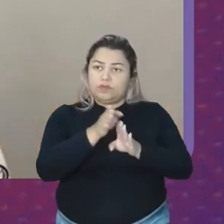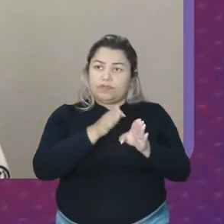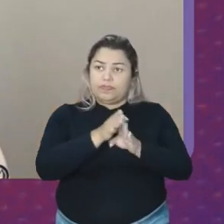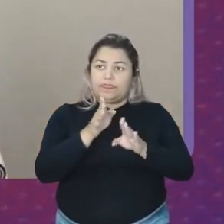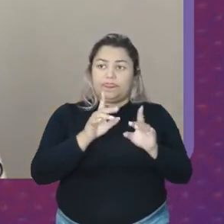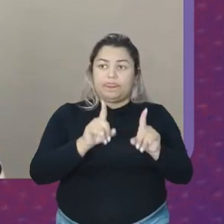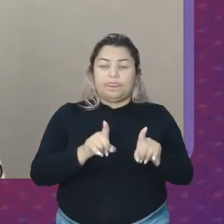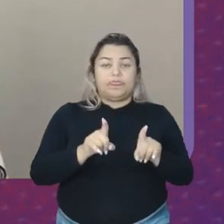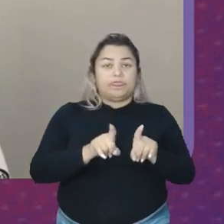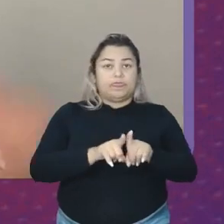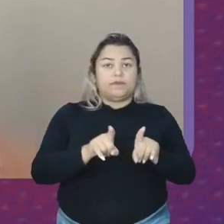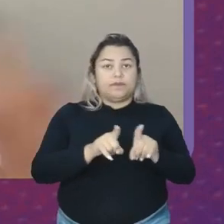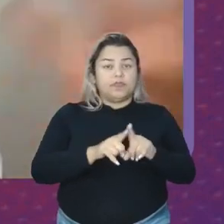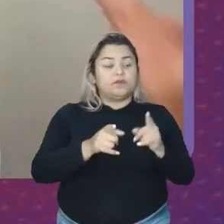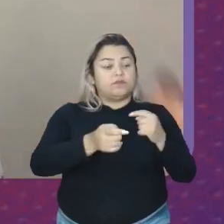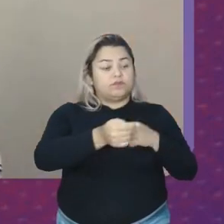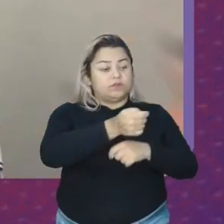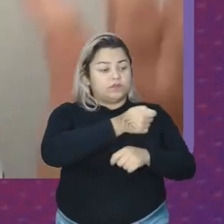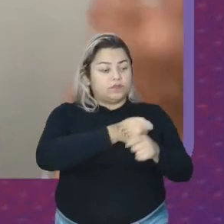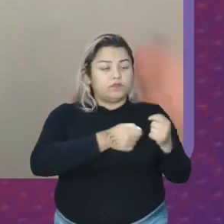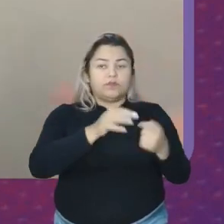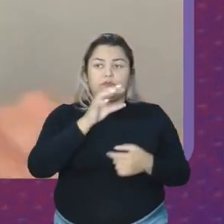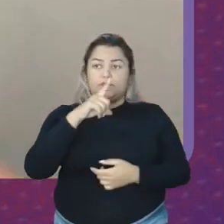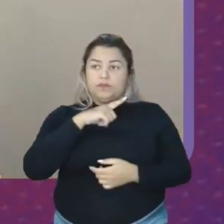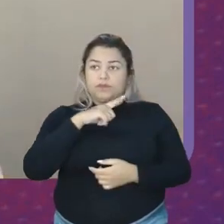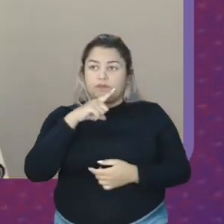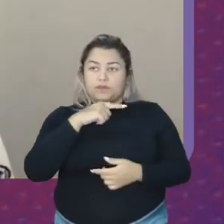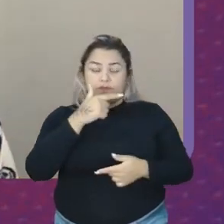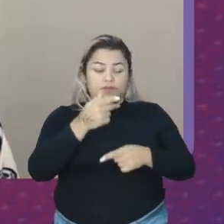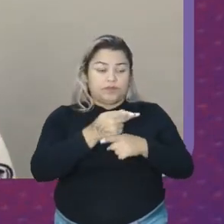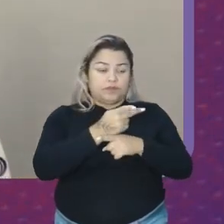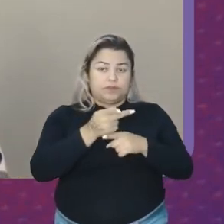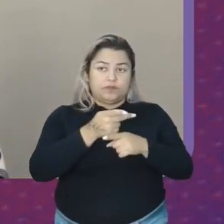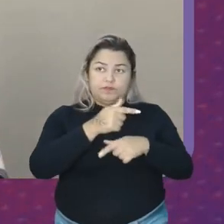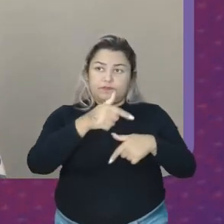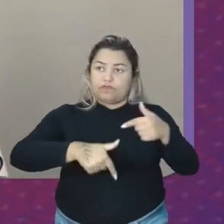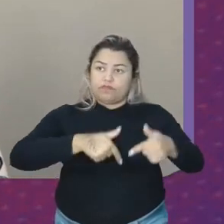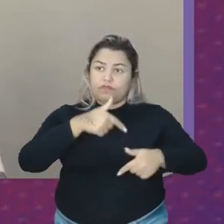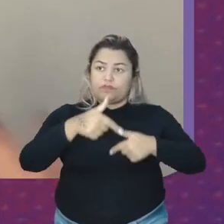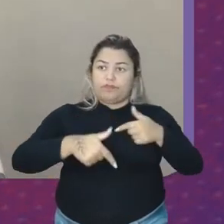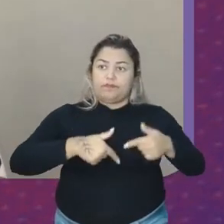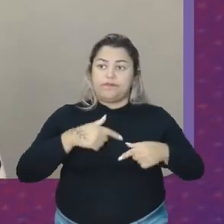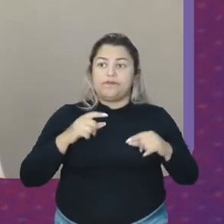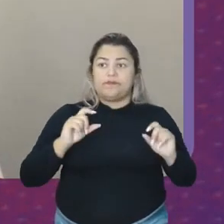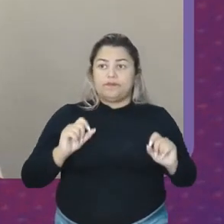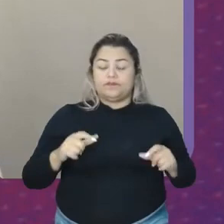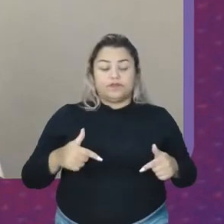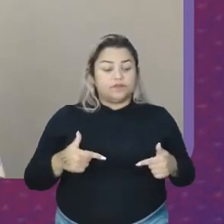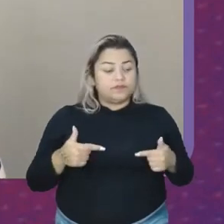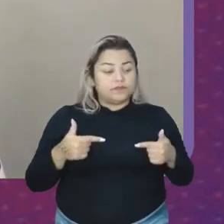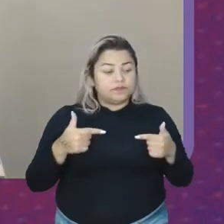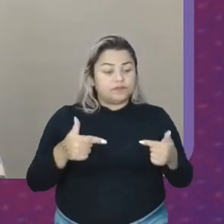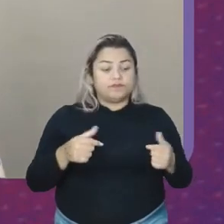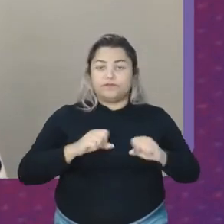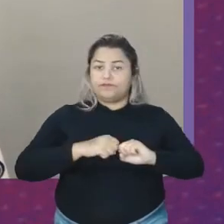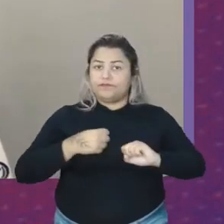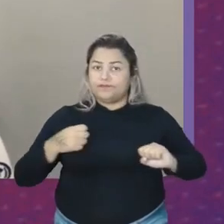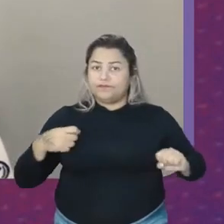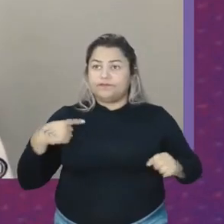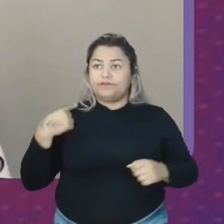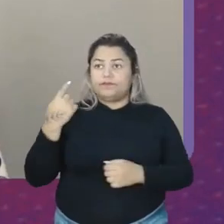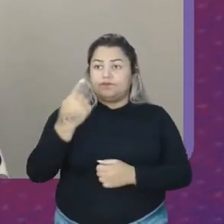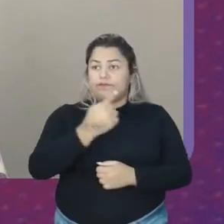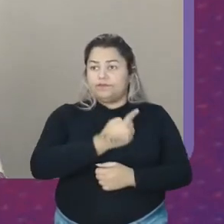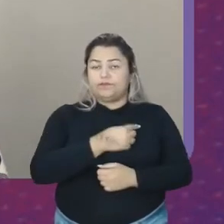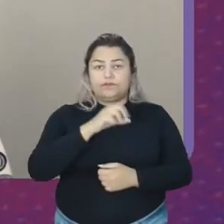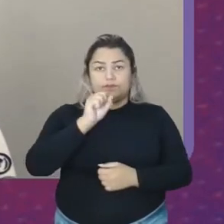da autonomia econômica para buscar trabalho e renda. E isso é um desafio enorme. Nós, no